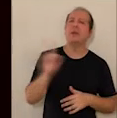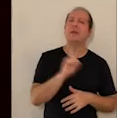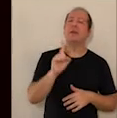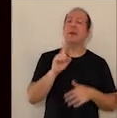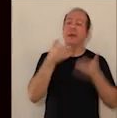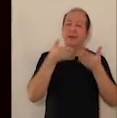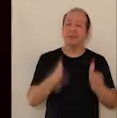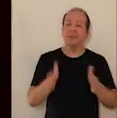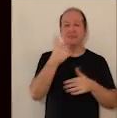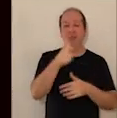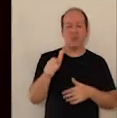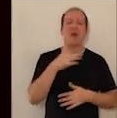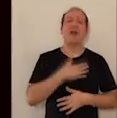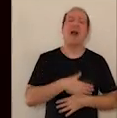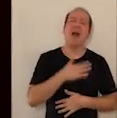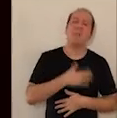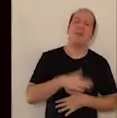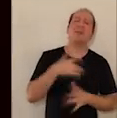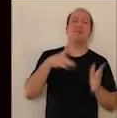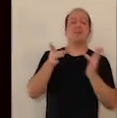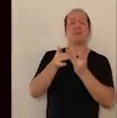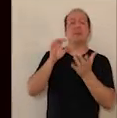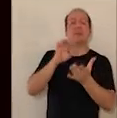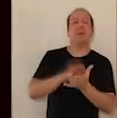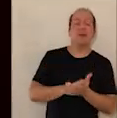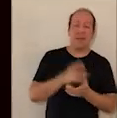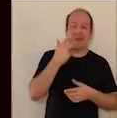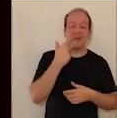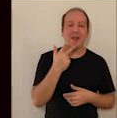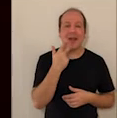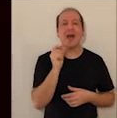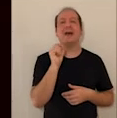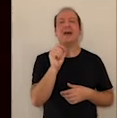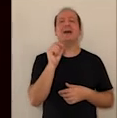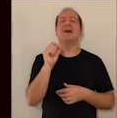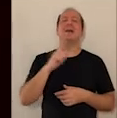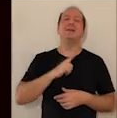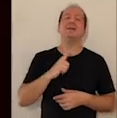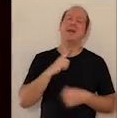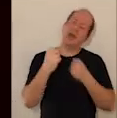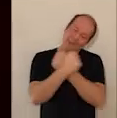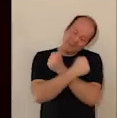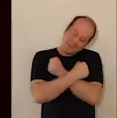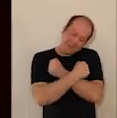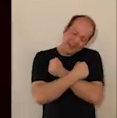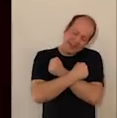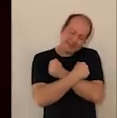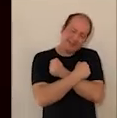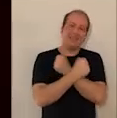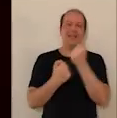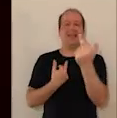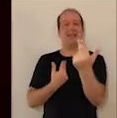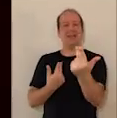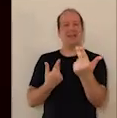novo. Cuidado. Teu marido te segura, ele tem essa energia. Teu marido te abraça, assim, com esse amor.